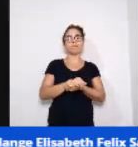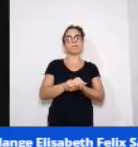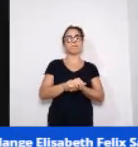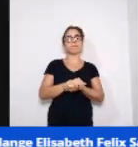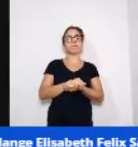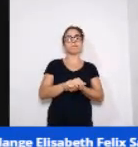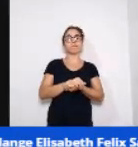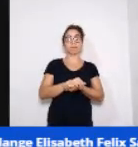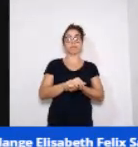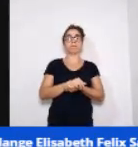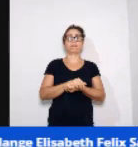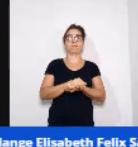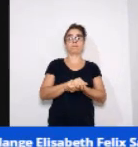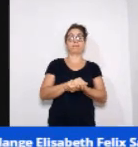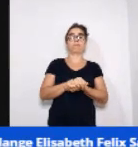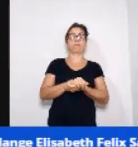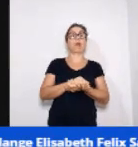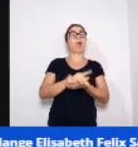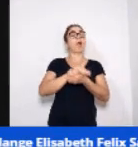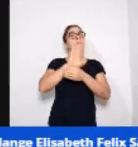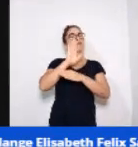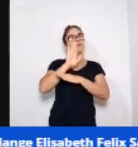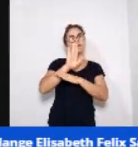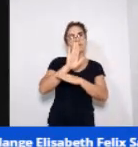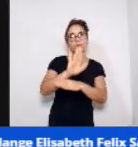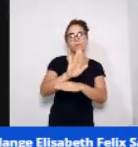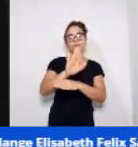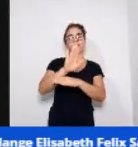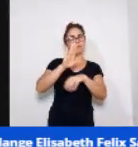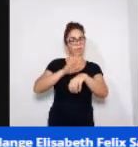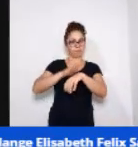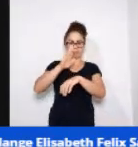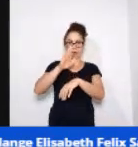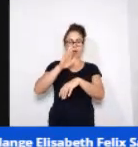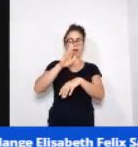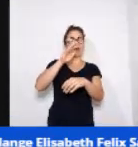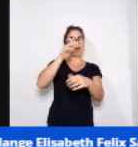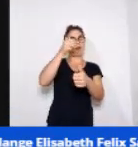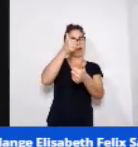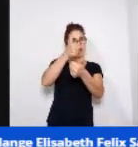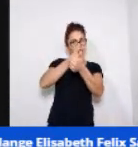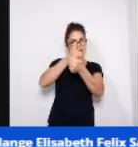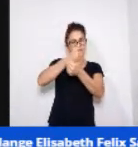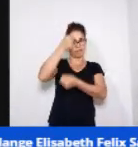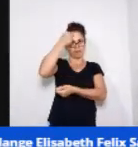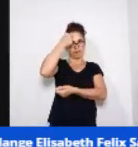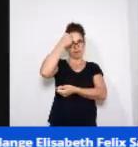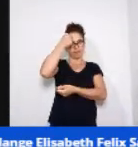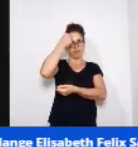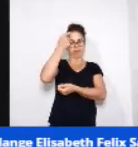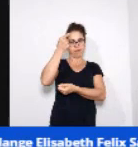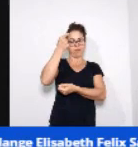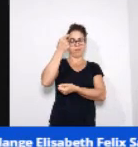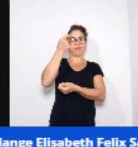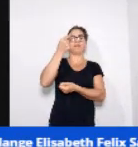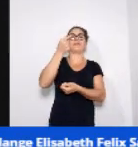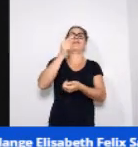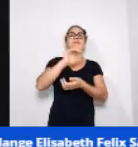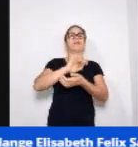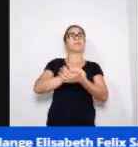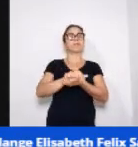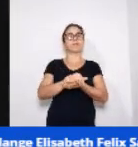Então, para contribuir ainda mais dentro das nossas reflexões acerca dessas 3 perguntas que eu já fiz aí mesmo para